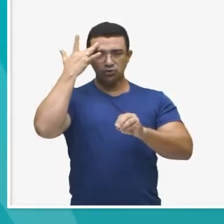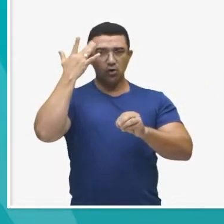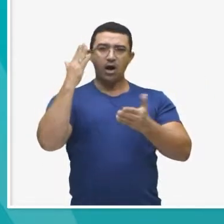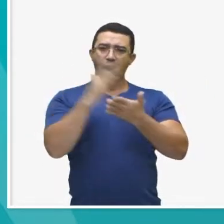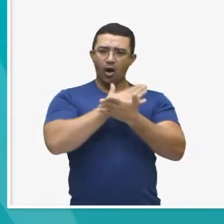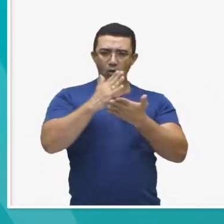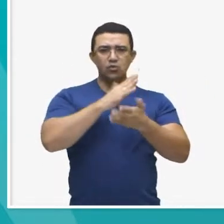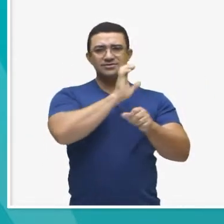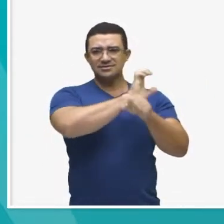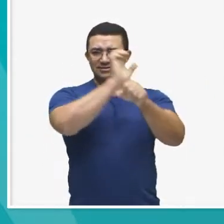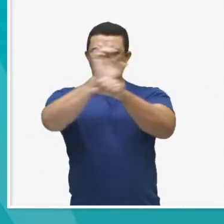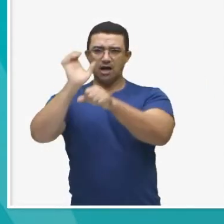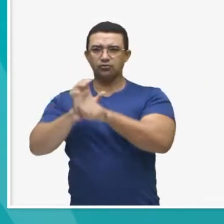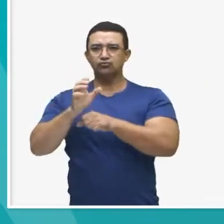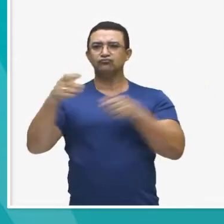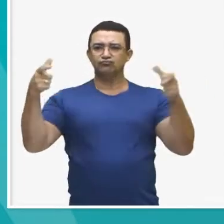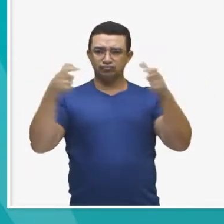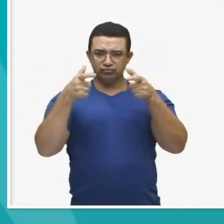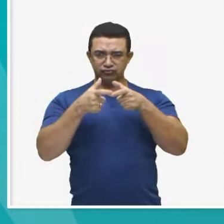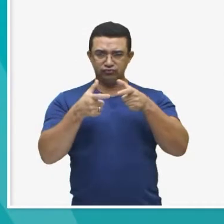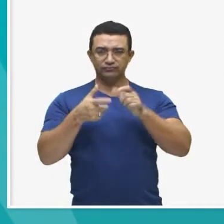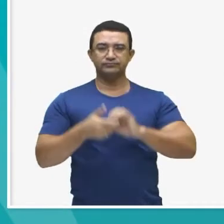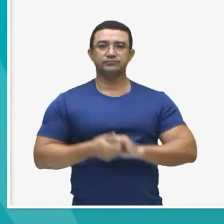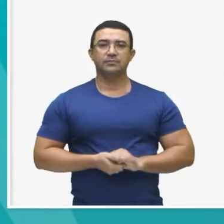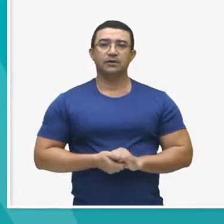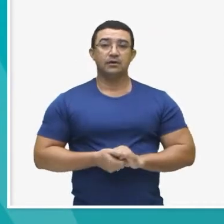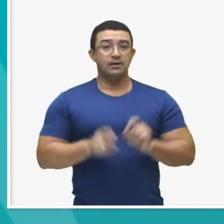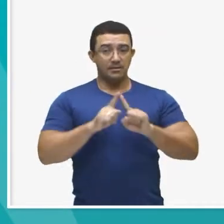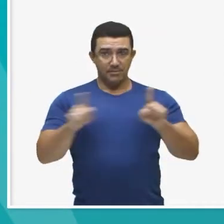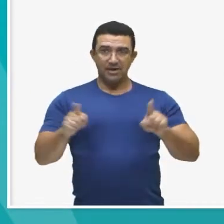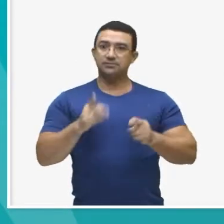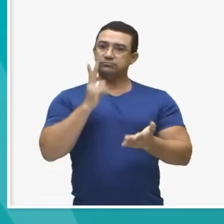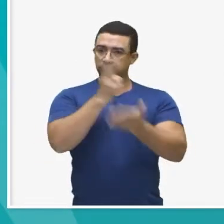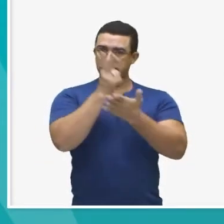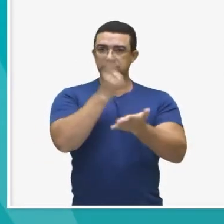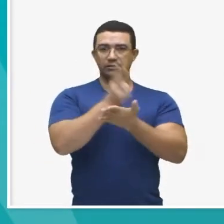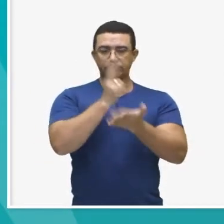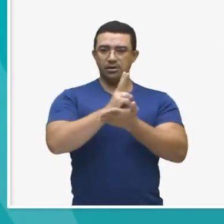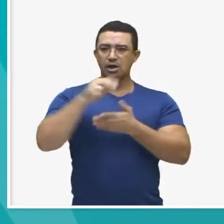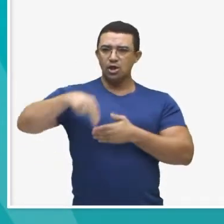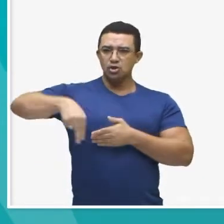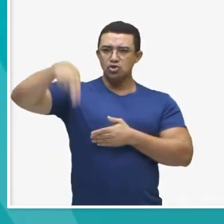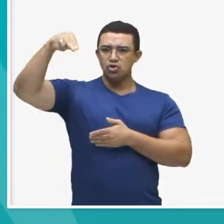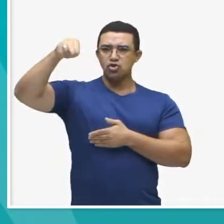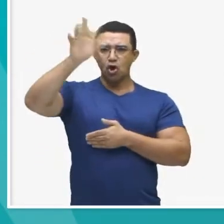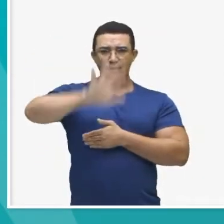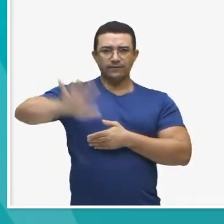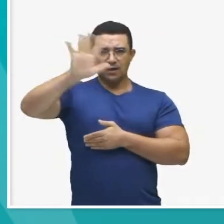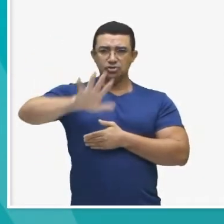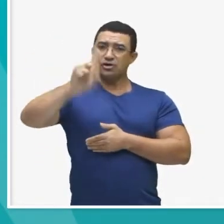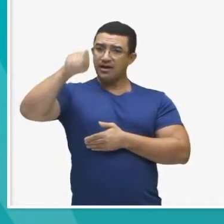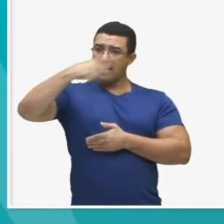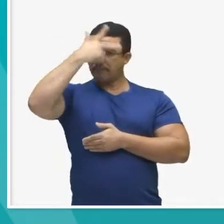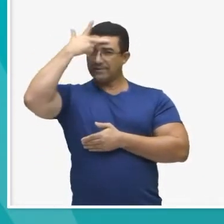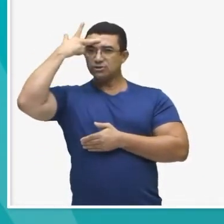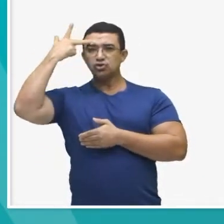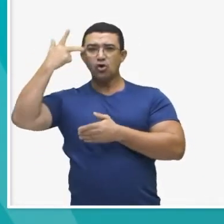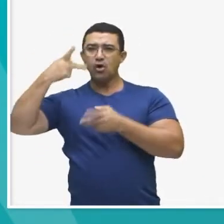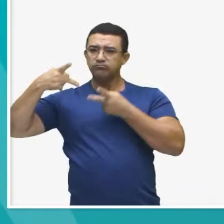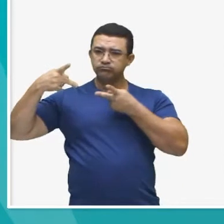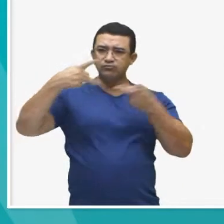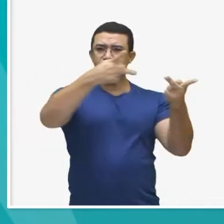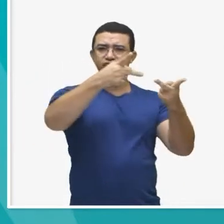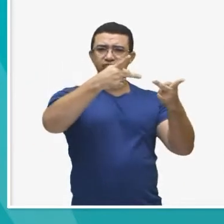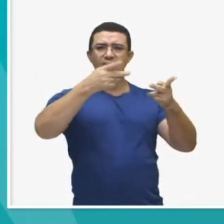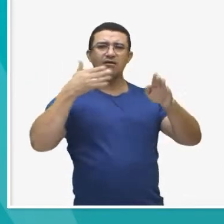diminuindo, mas ainda é do Nordeste que sai a maioria dos migrantes. Jonas